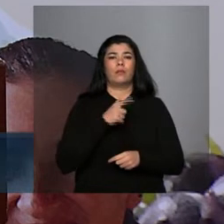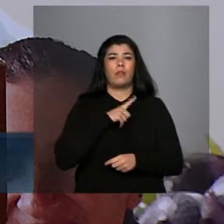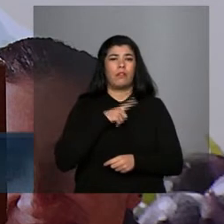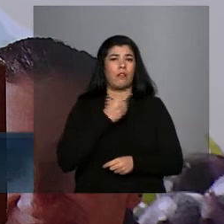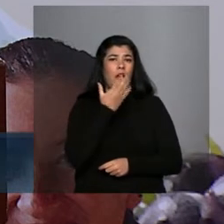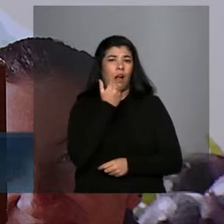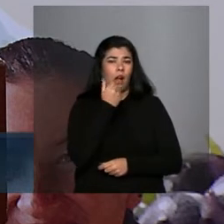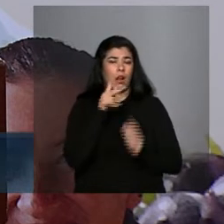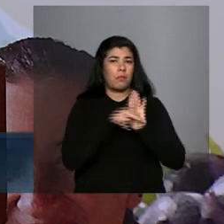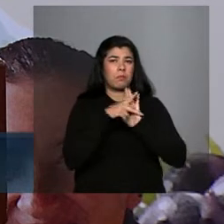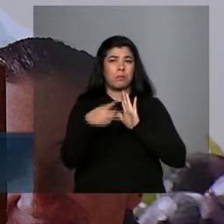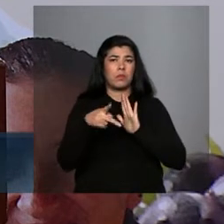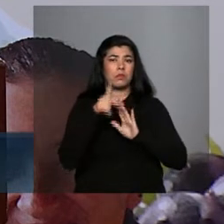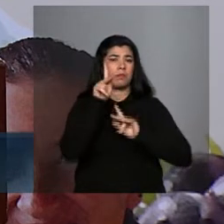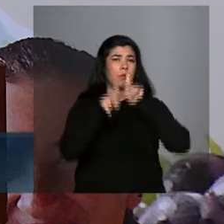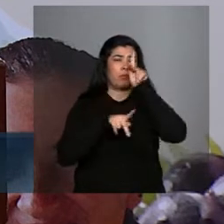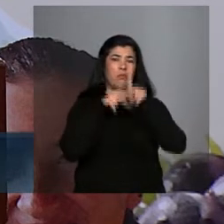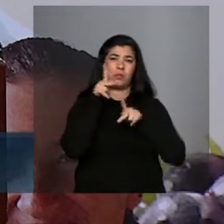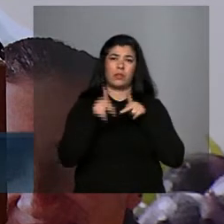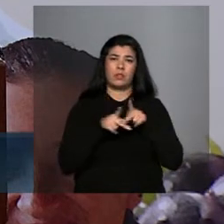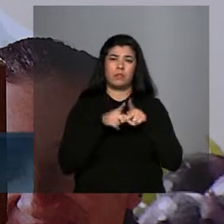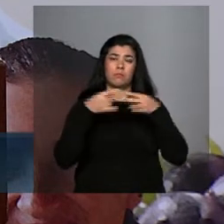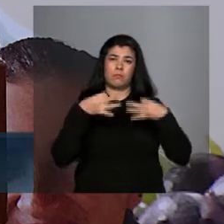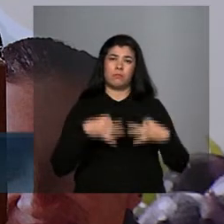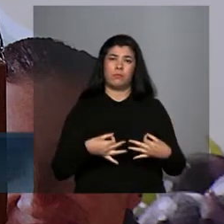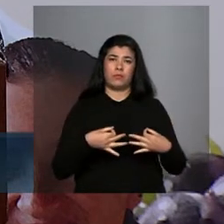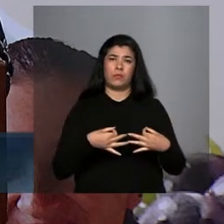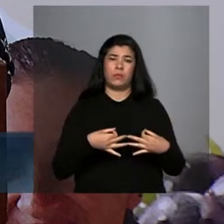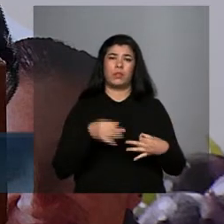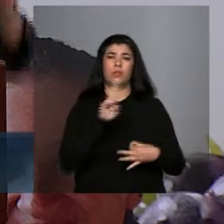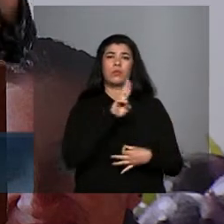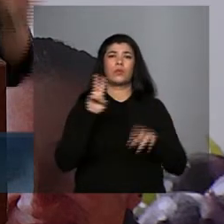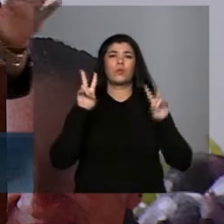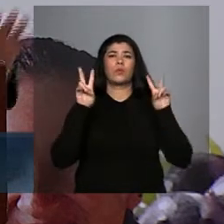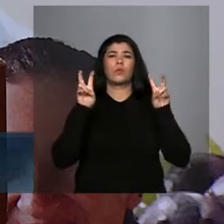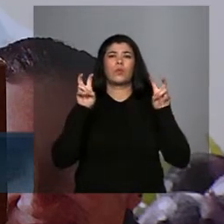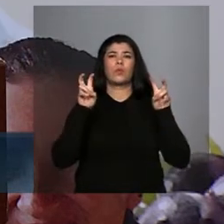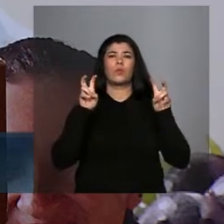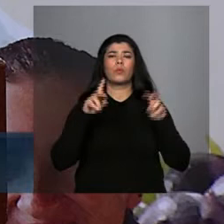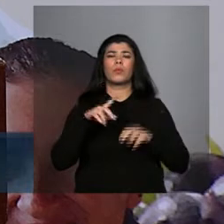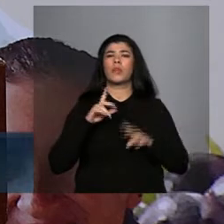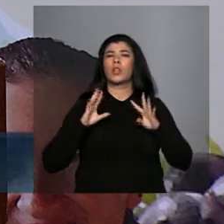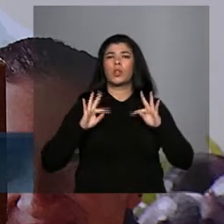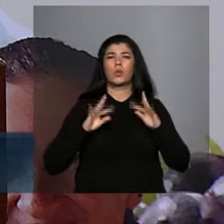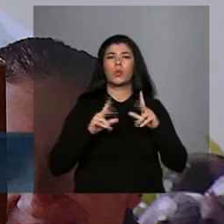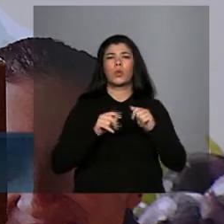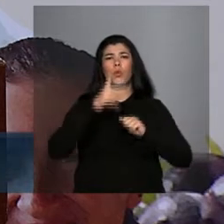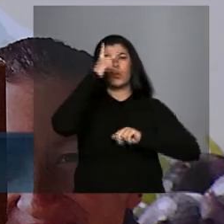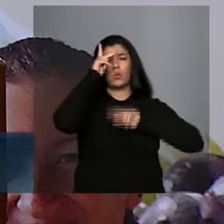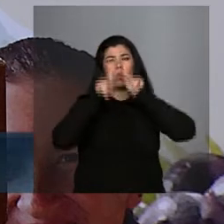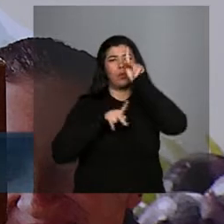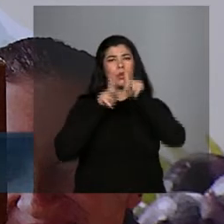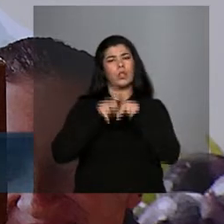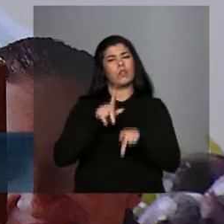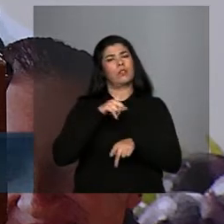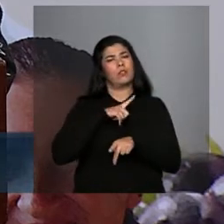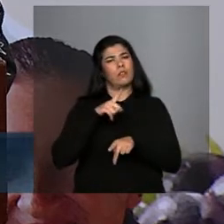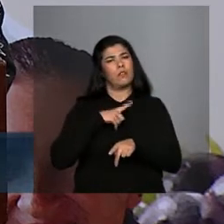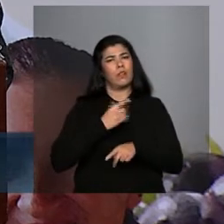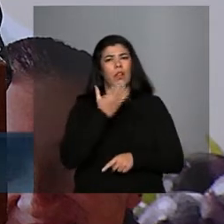nossa população, para colocar a chamada comida na mesa da nossa população.